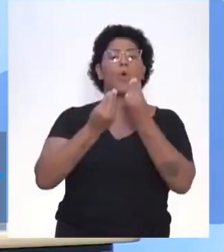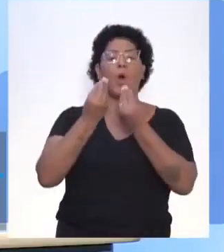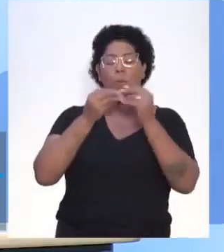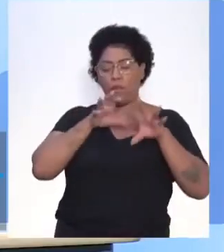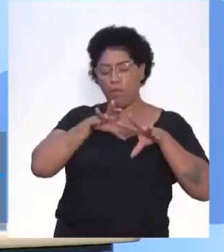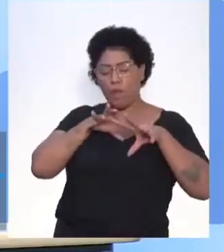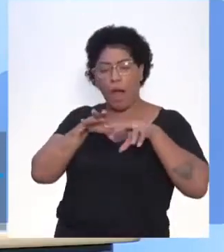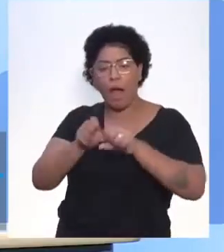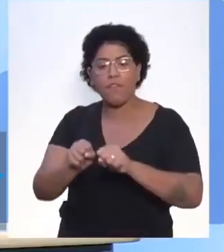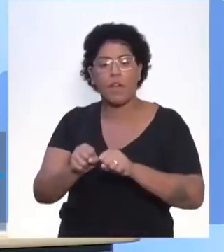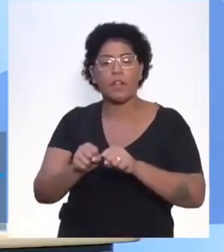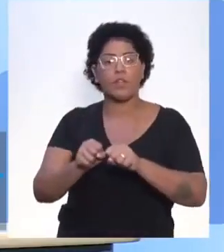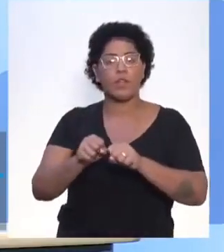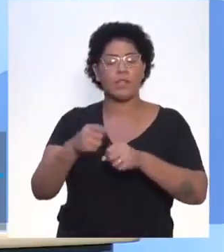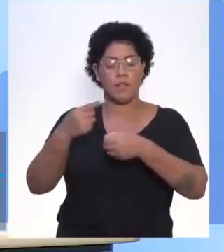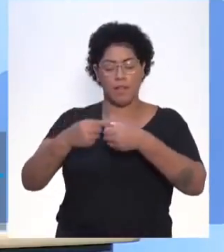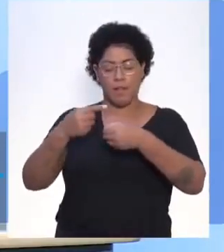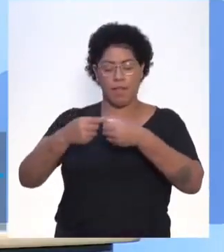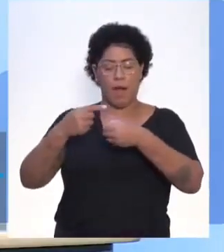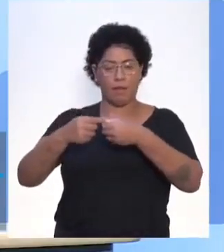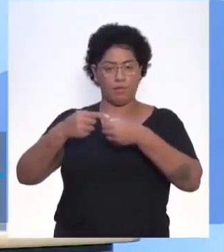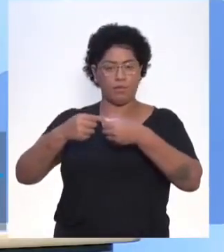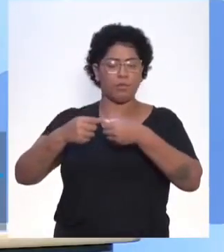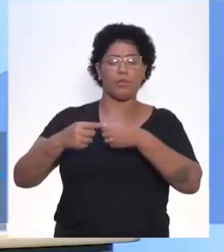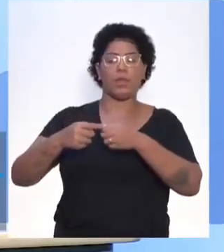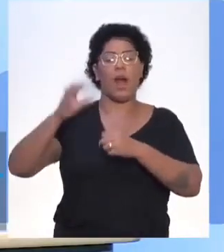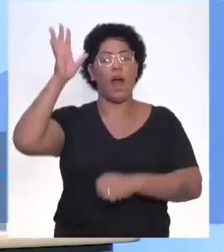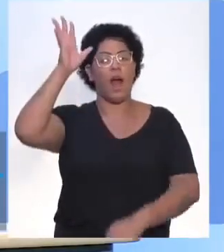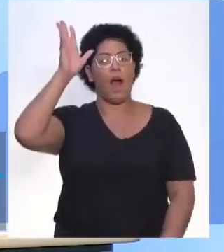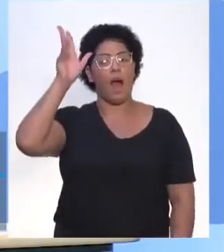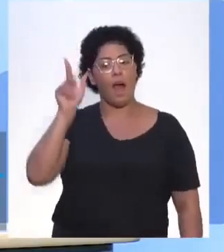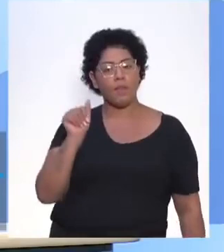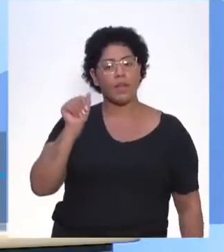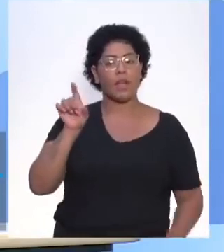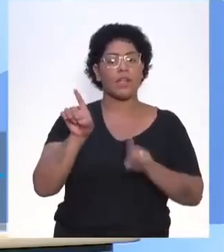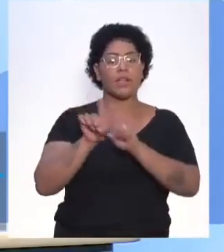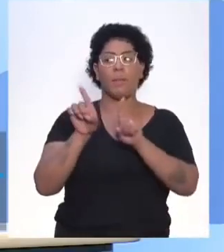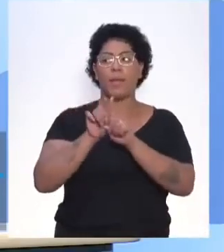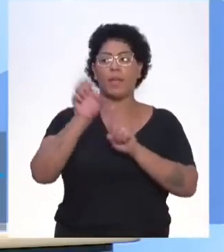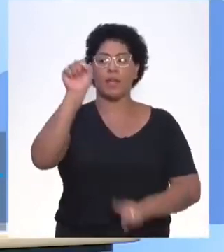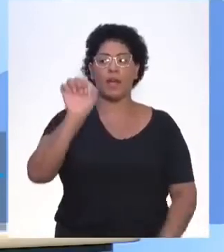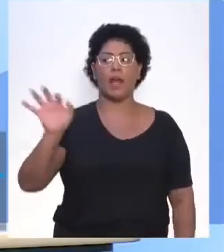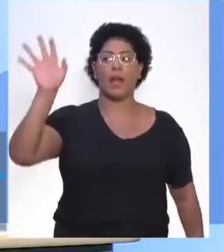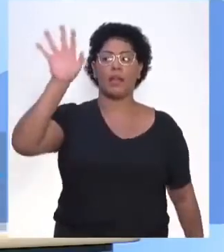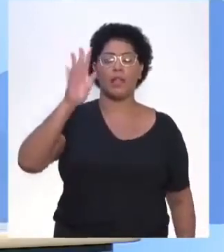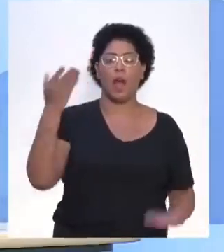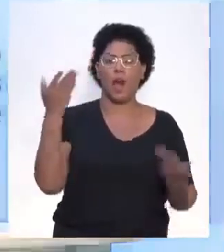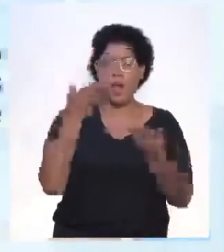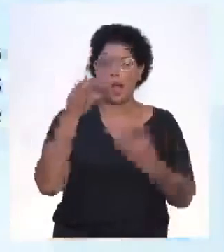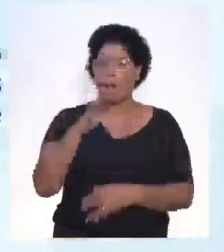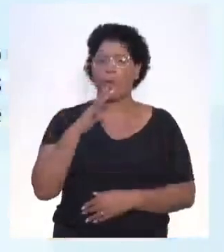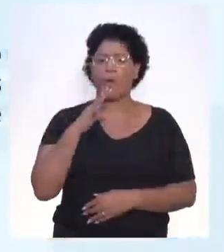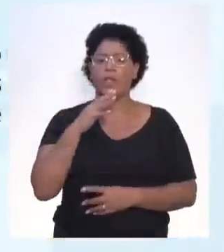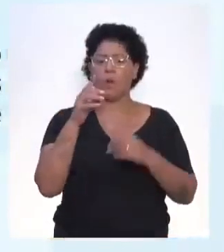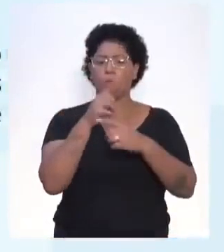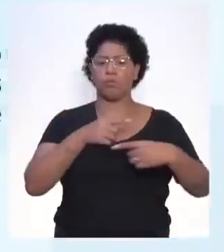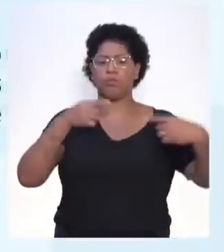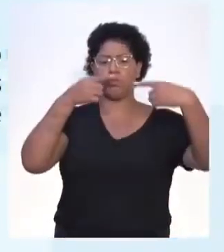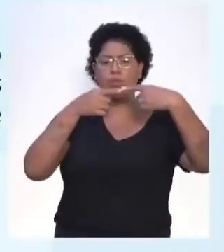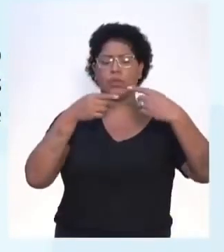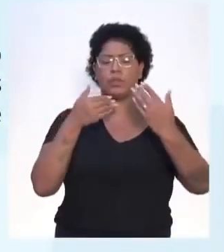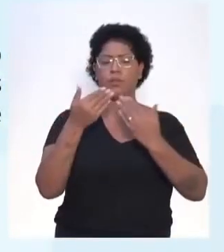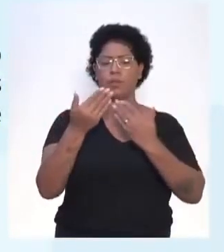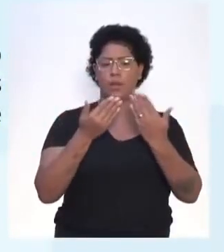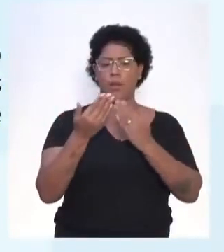nos continentes africano e asiático. Vamos conhecer, então, os objetivos e a habilidade que